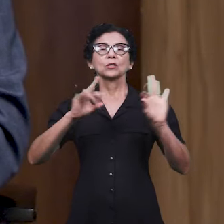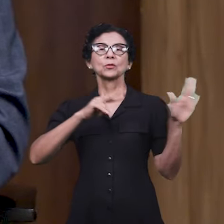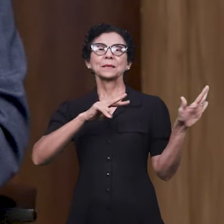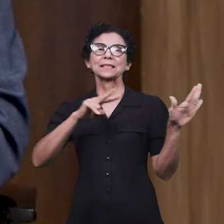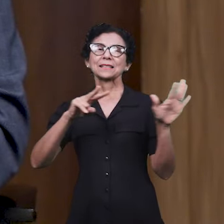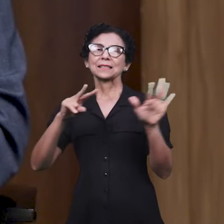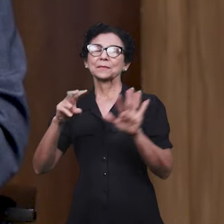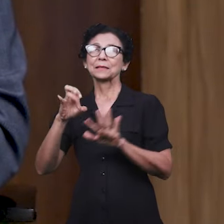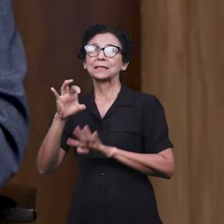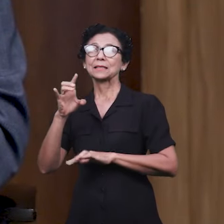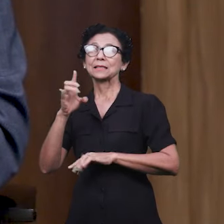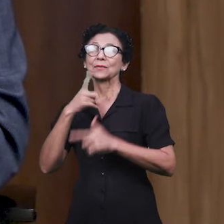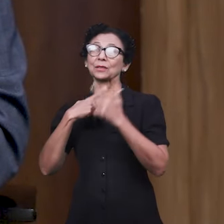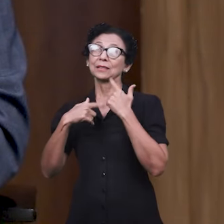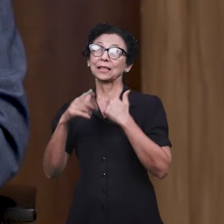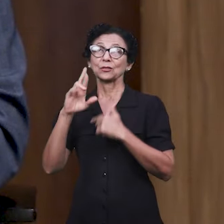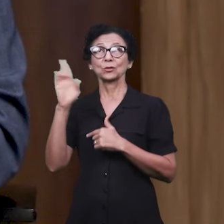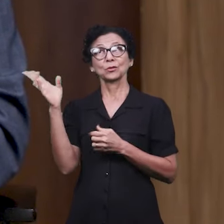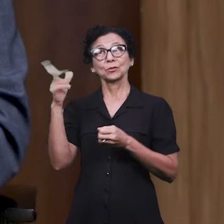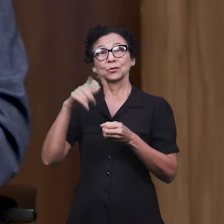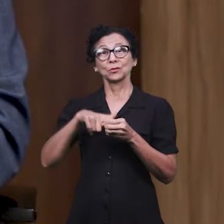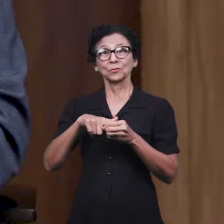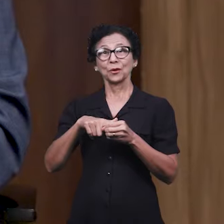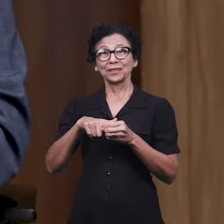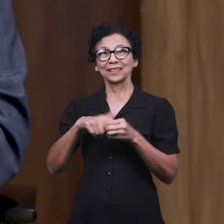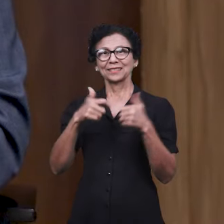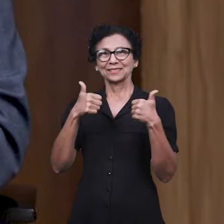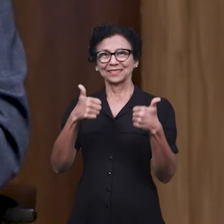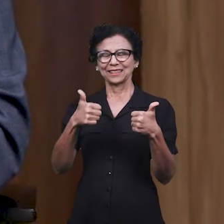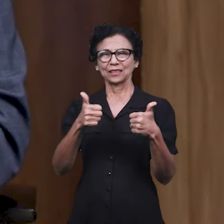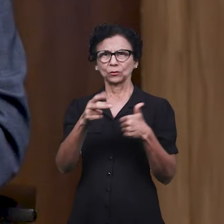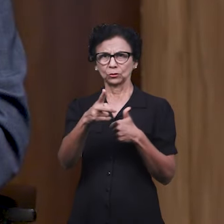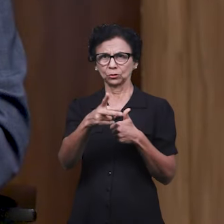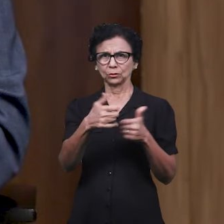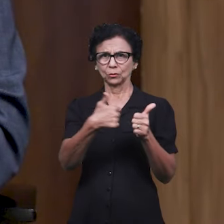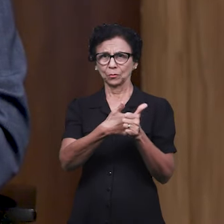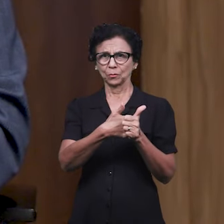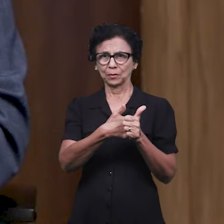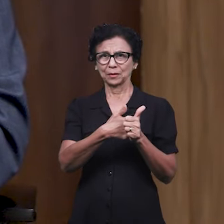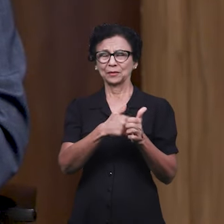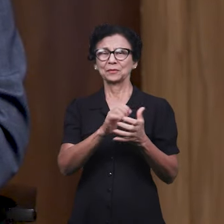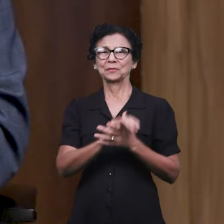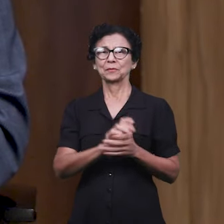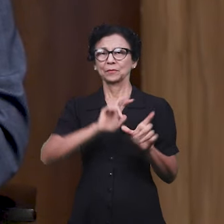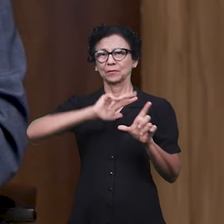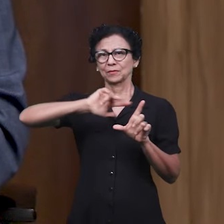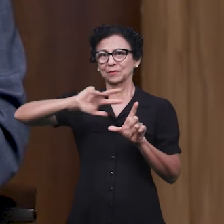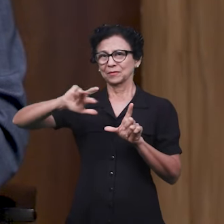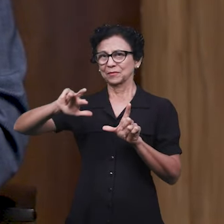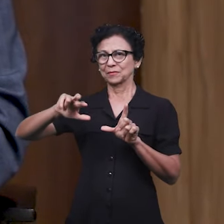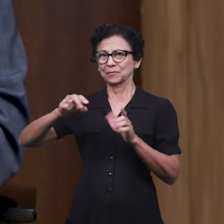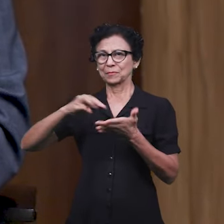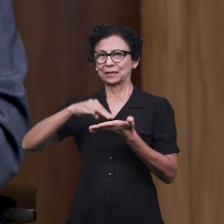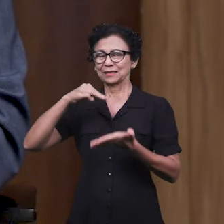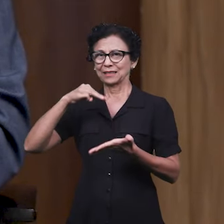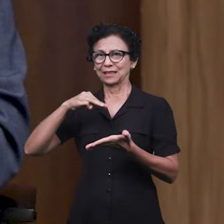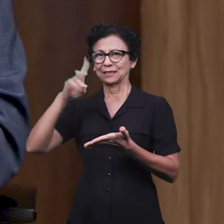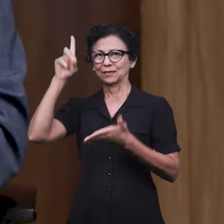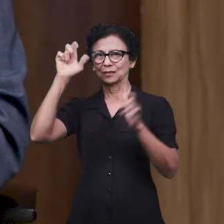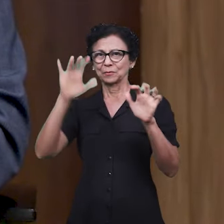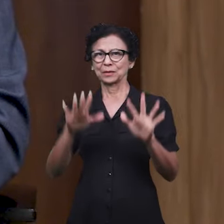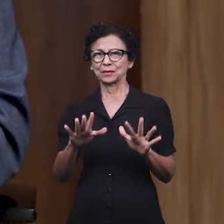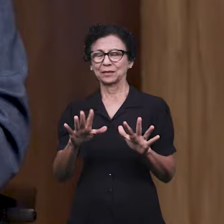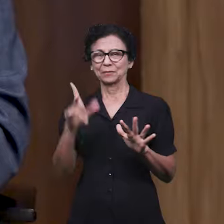e, se Deus quiser, até o nosso próximo encontro. Continue a acompanhar a programação no sistema multicanais da Igreja Cristã Maranata. Deus